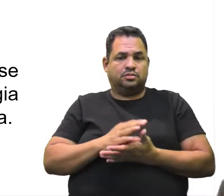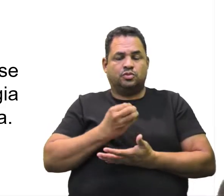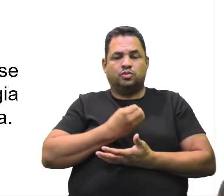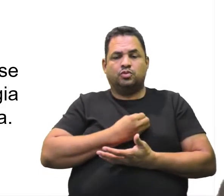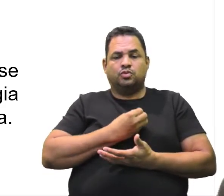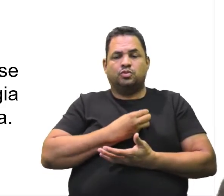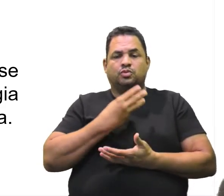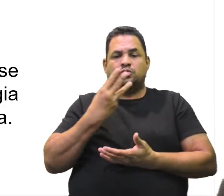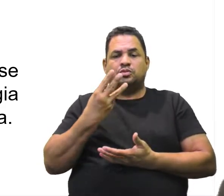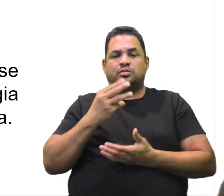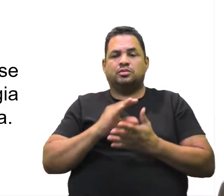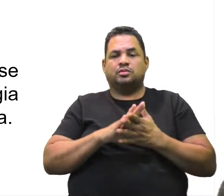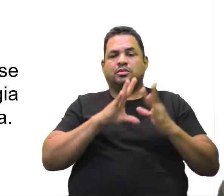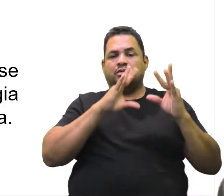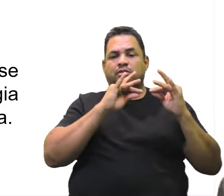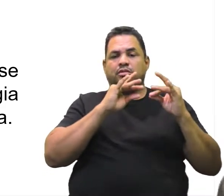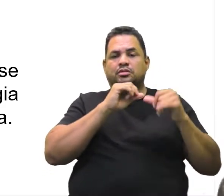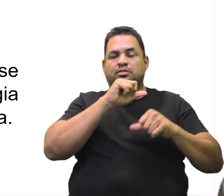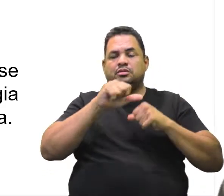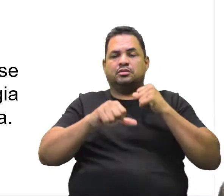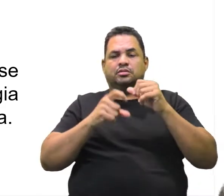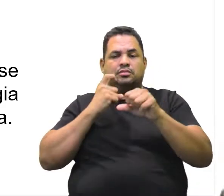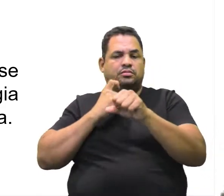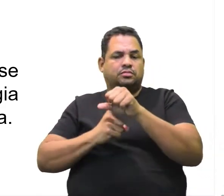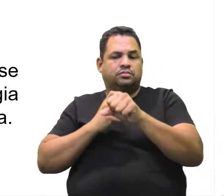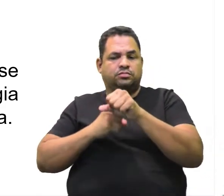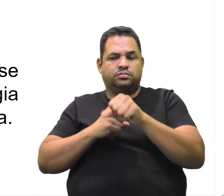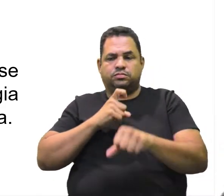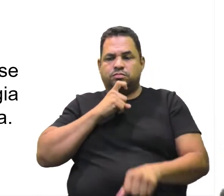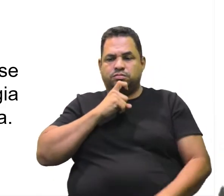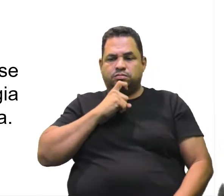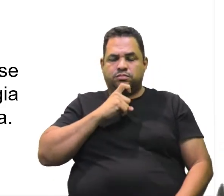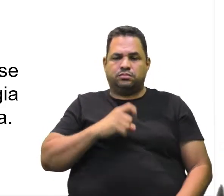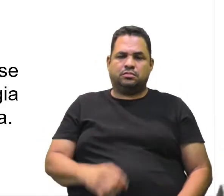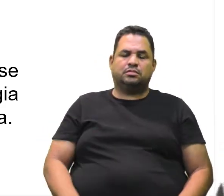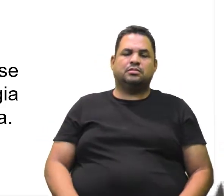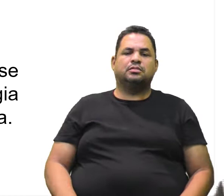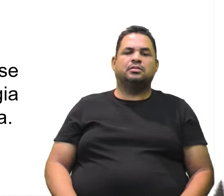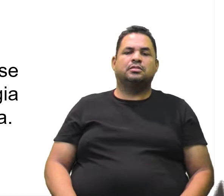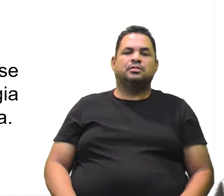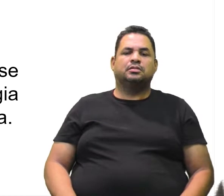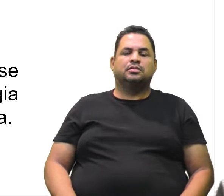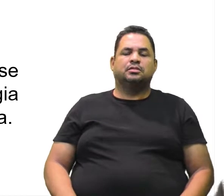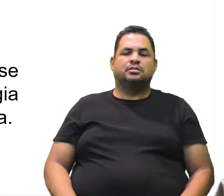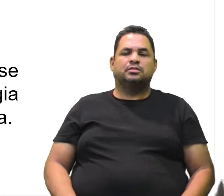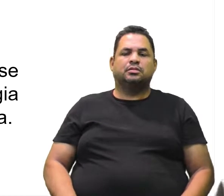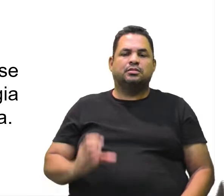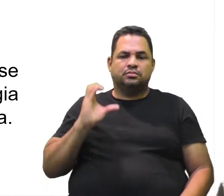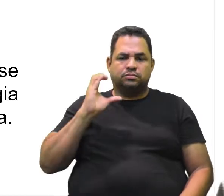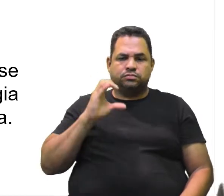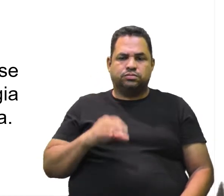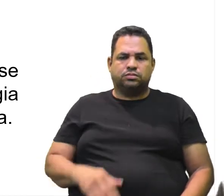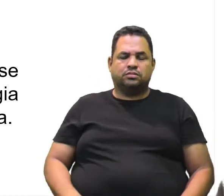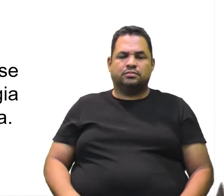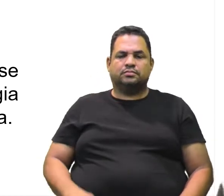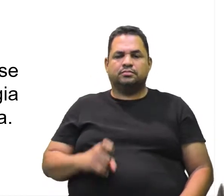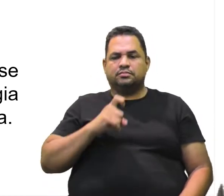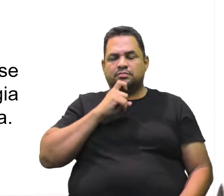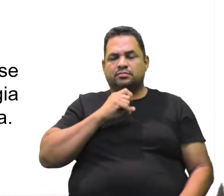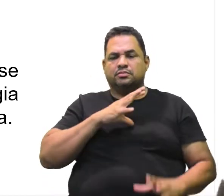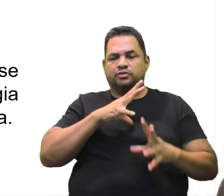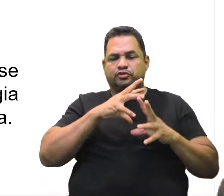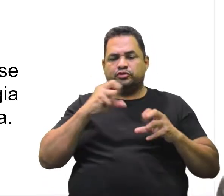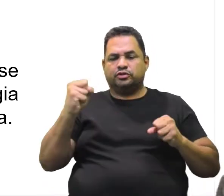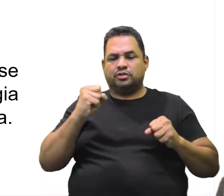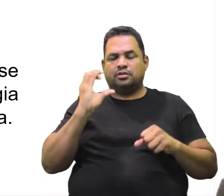3 de líquido para gelo, uma solidificação. Está havendo um resfriamento, né? Uma retirada